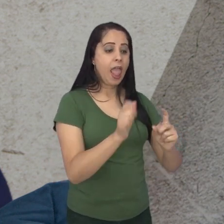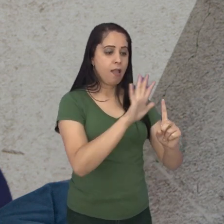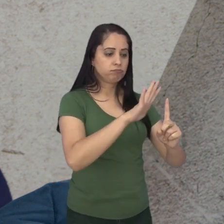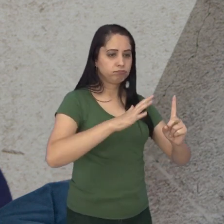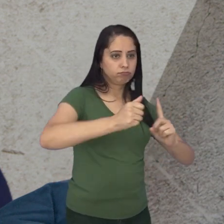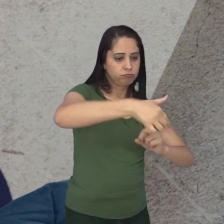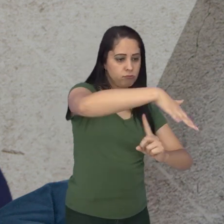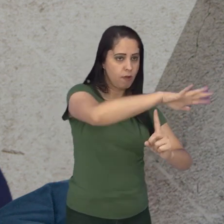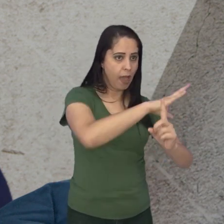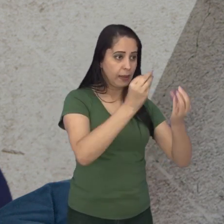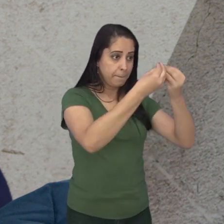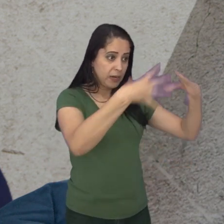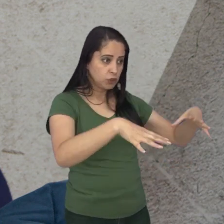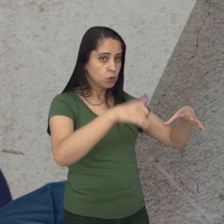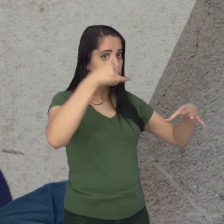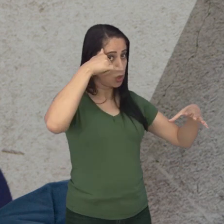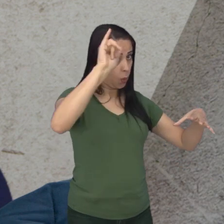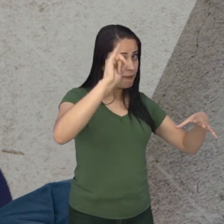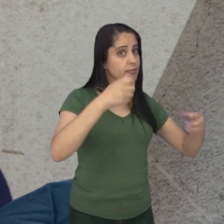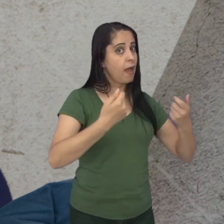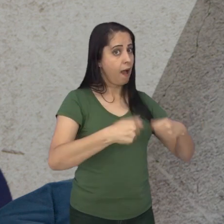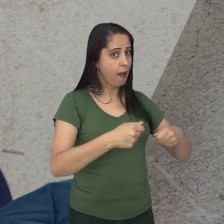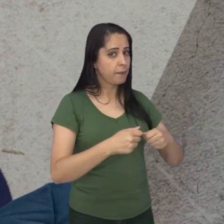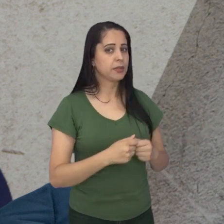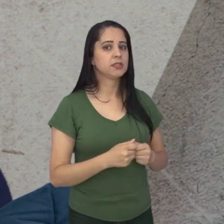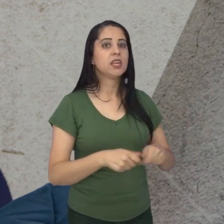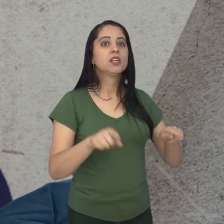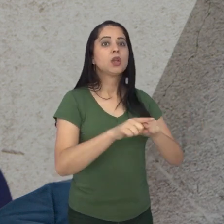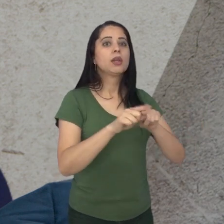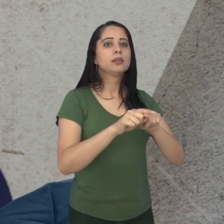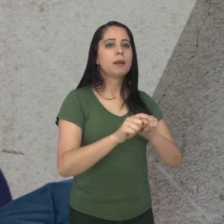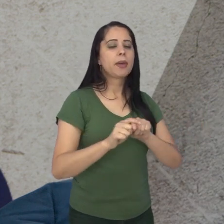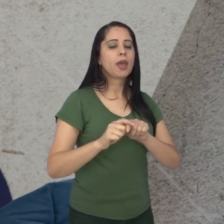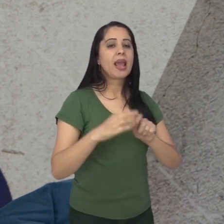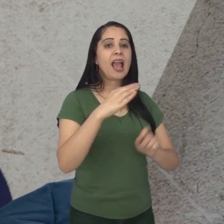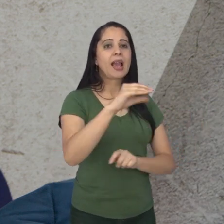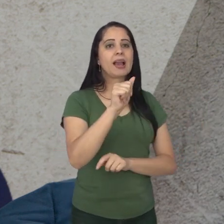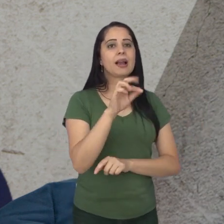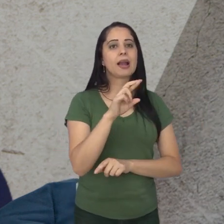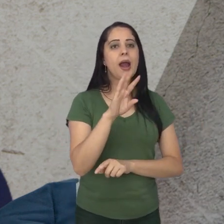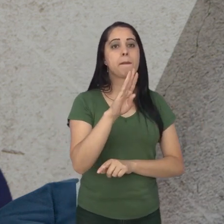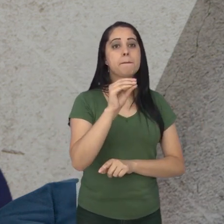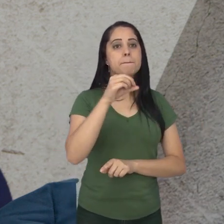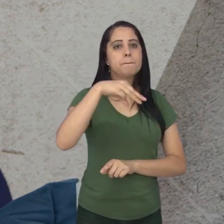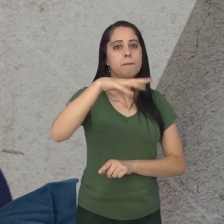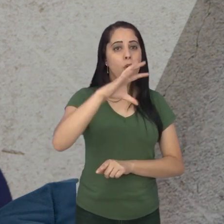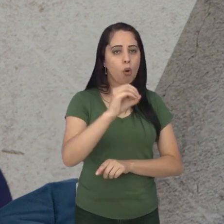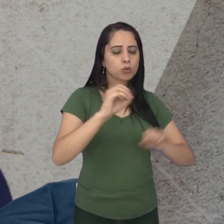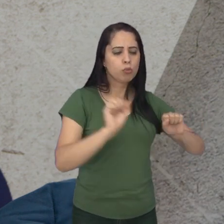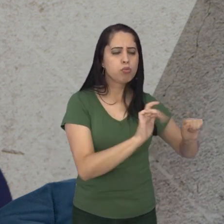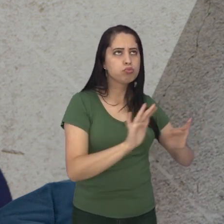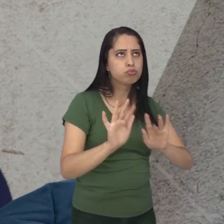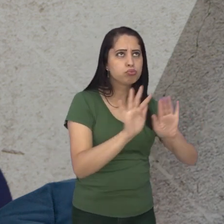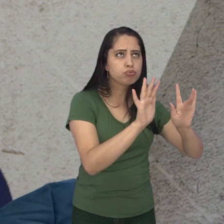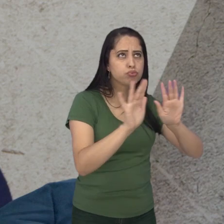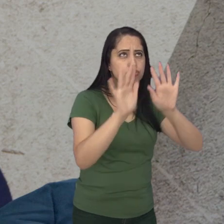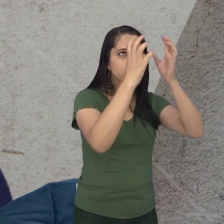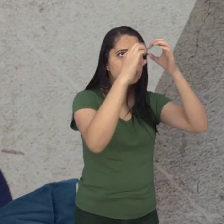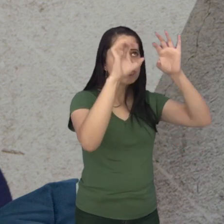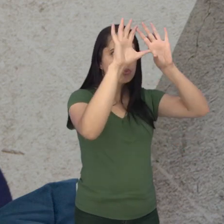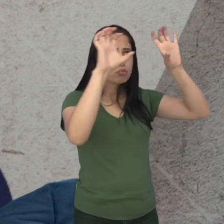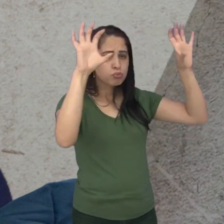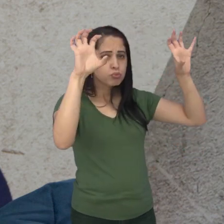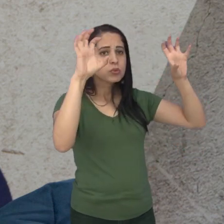de impacto ambiental e também das emissões de carbono relativas às edificações que estão ligadas à questão